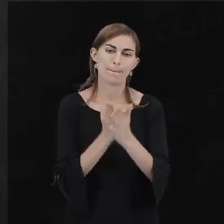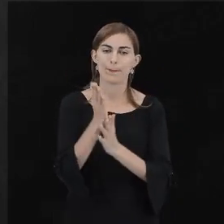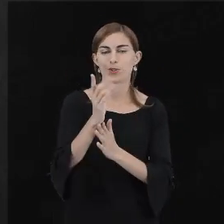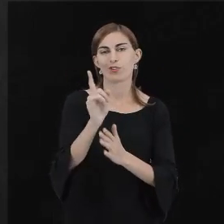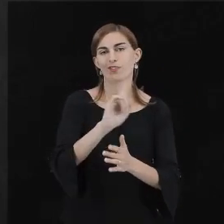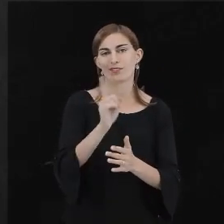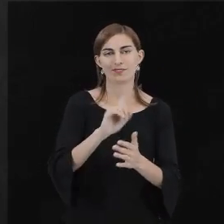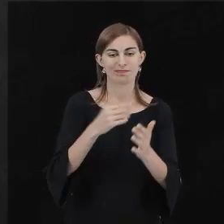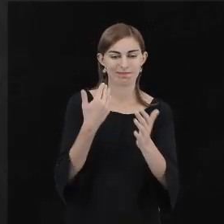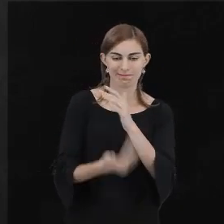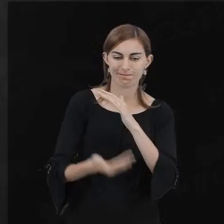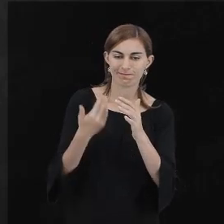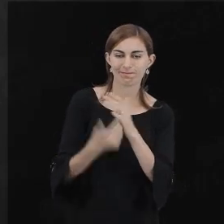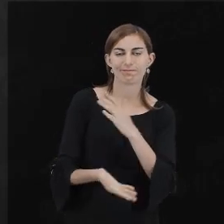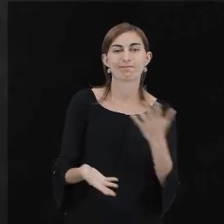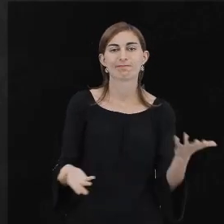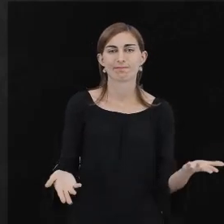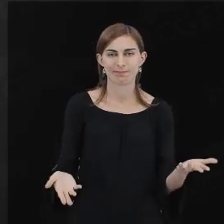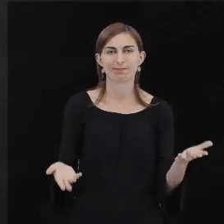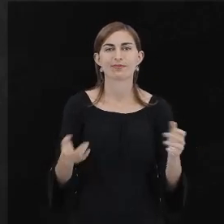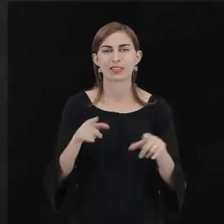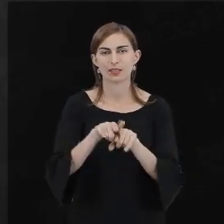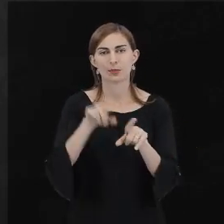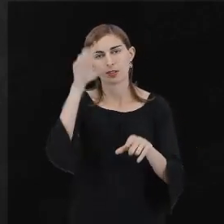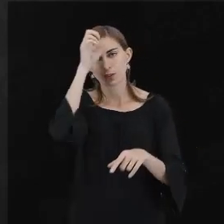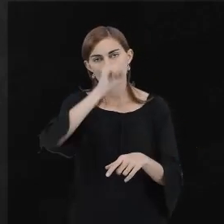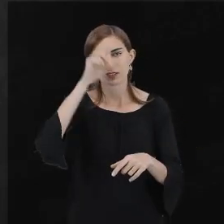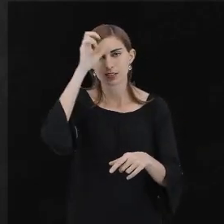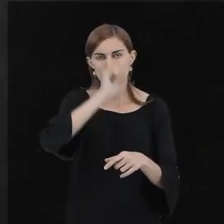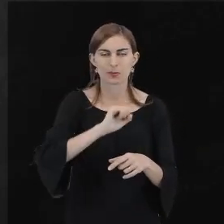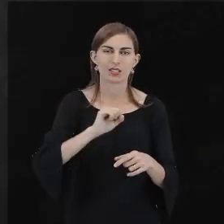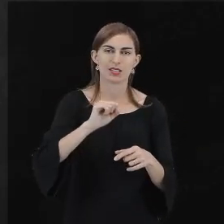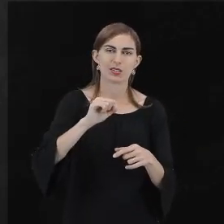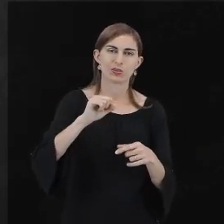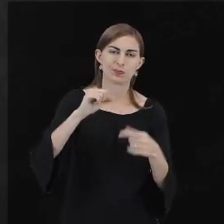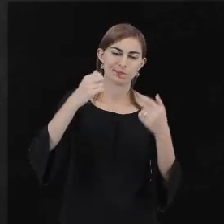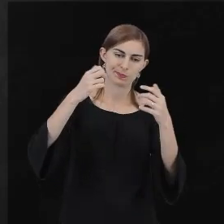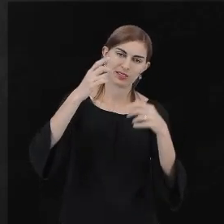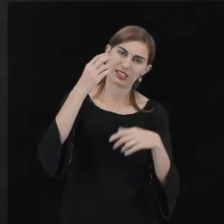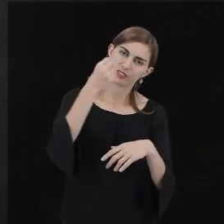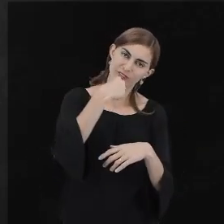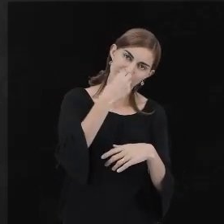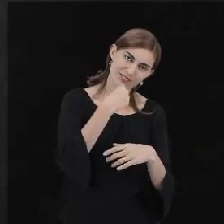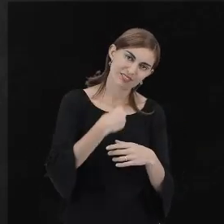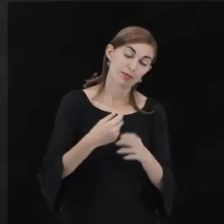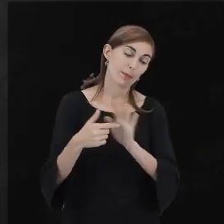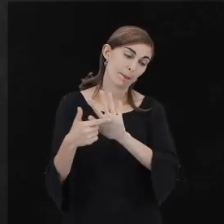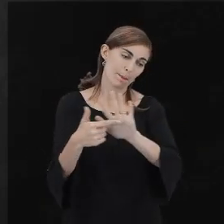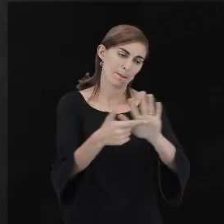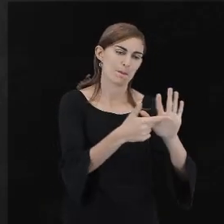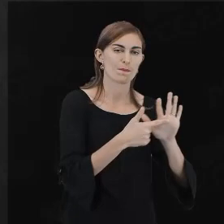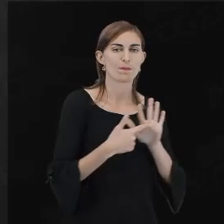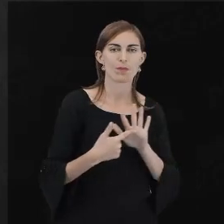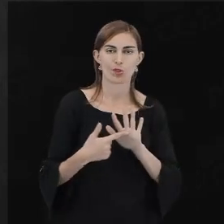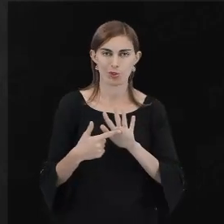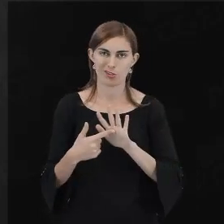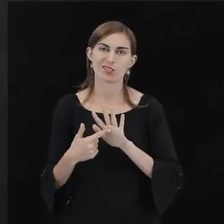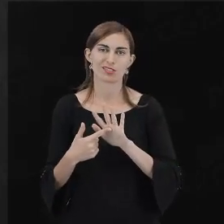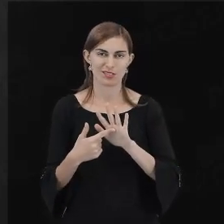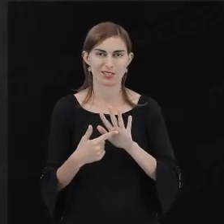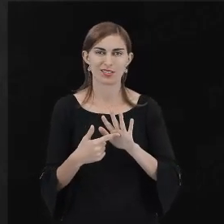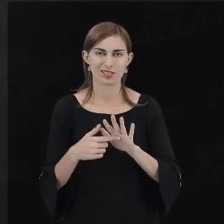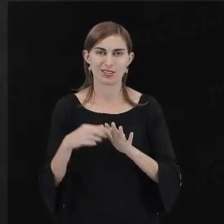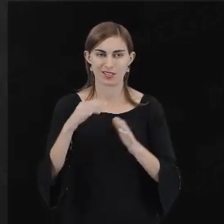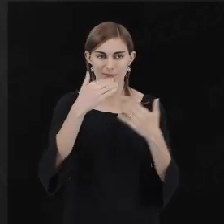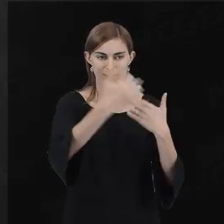e de construção do conhecimento com defasagens que se refletem e se expressam